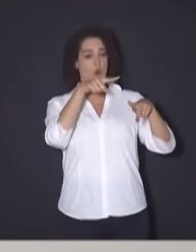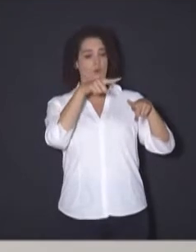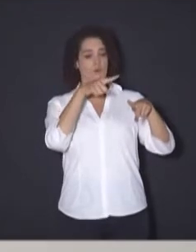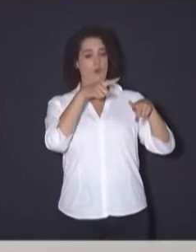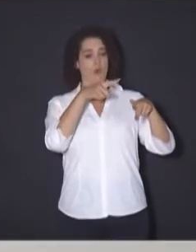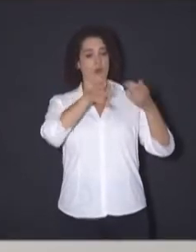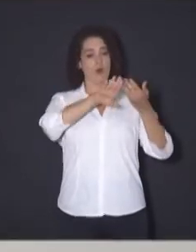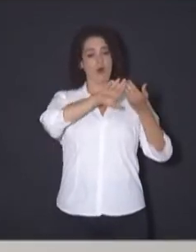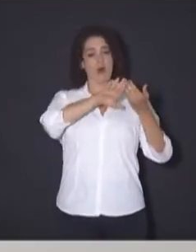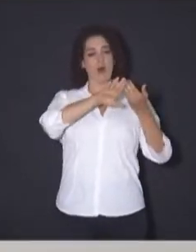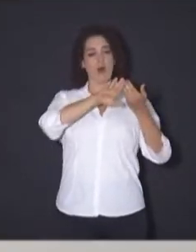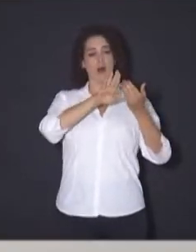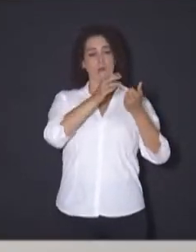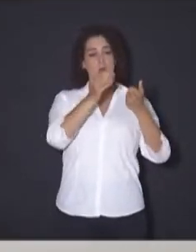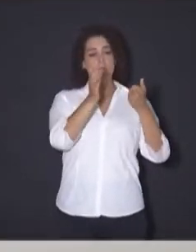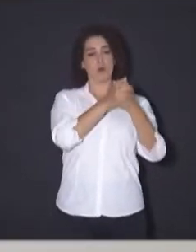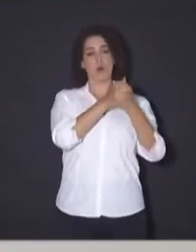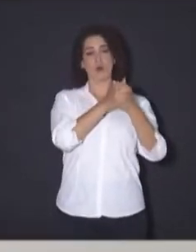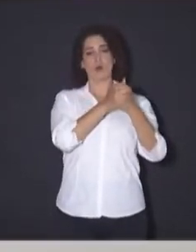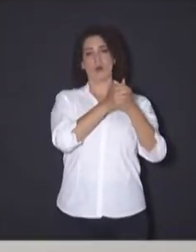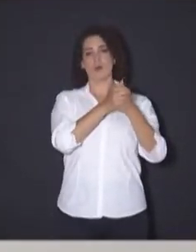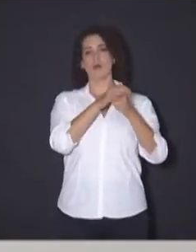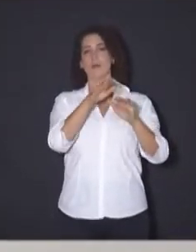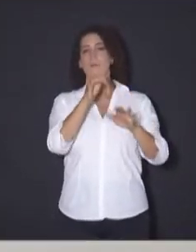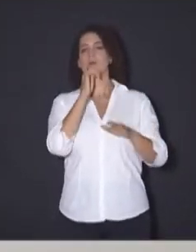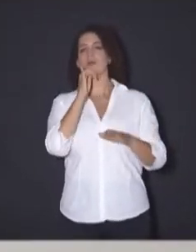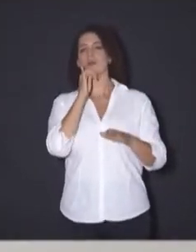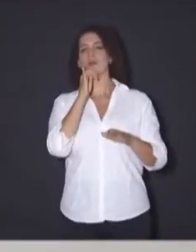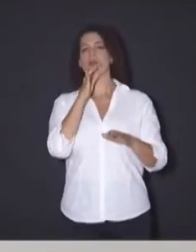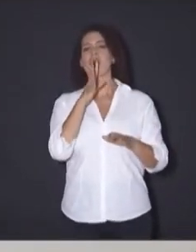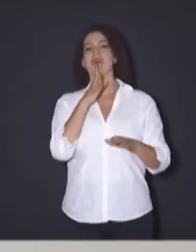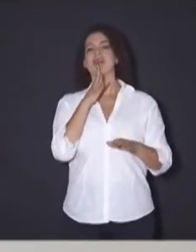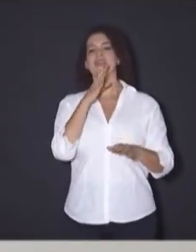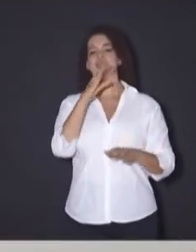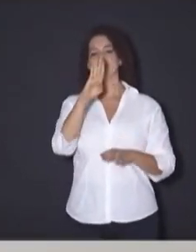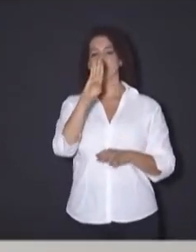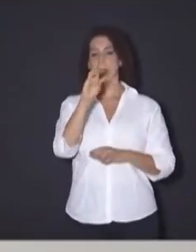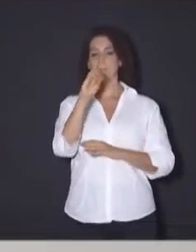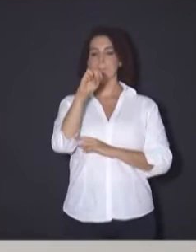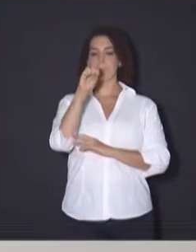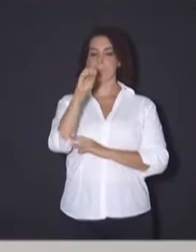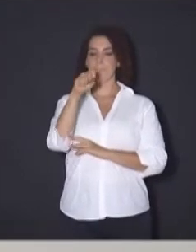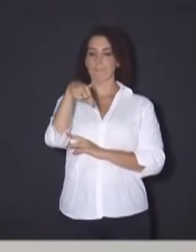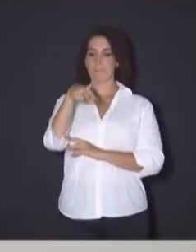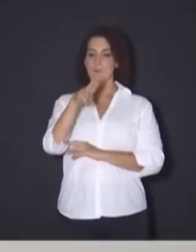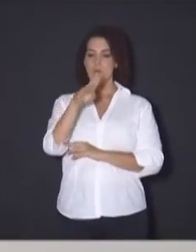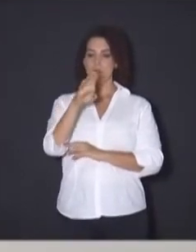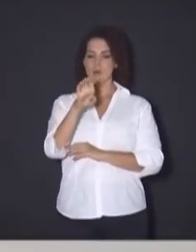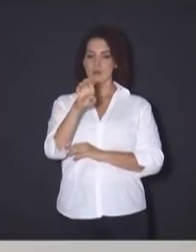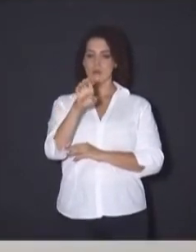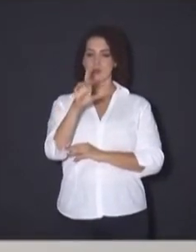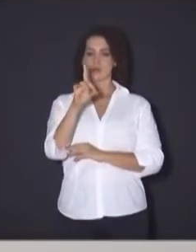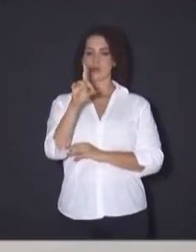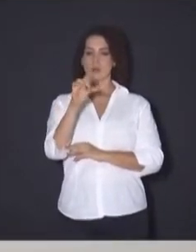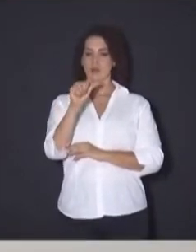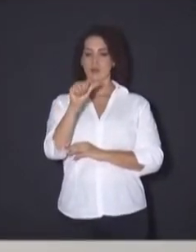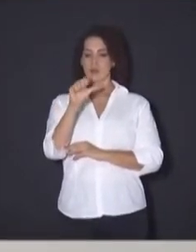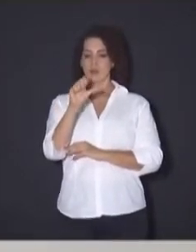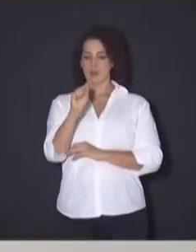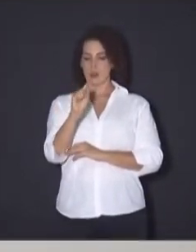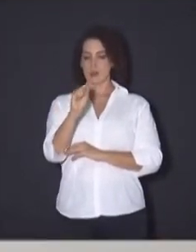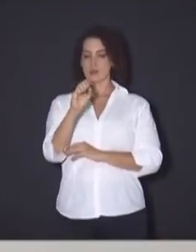exemplo o bosque das bromélias e que tem 10 mil habitantes que foram 10